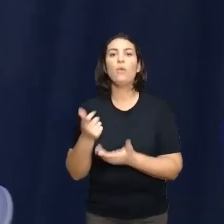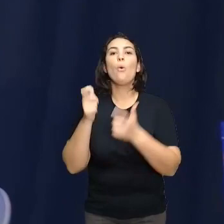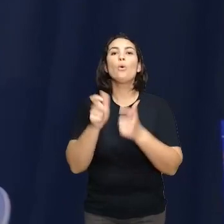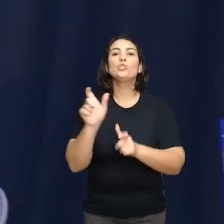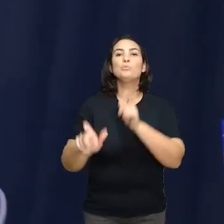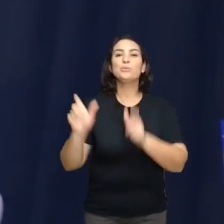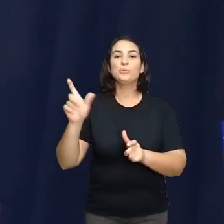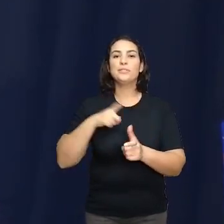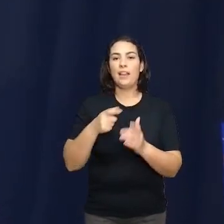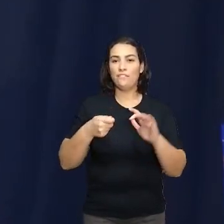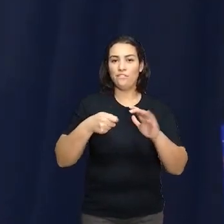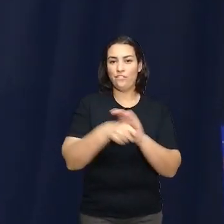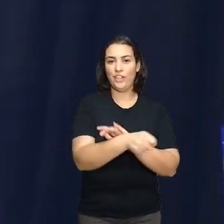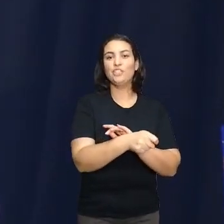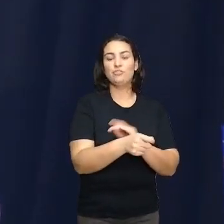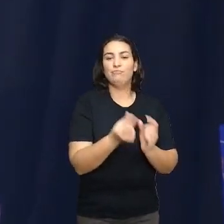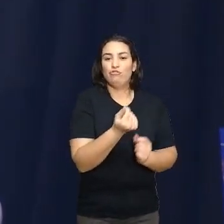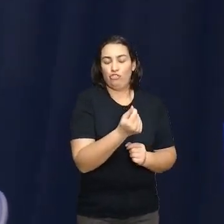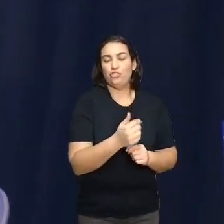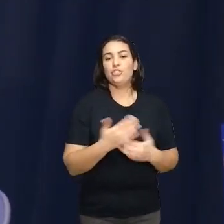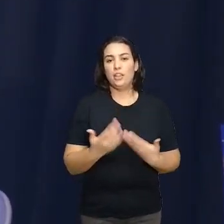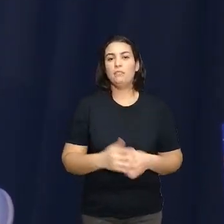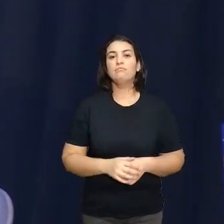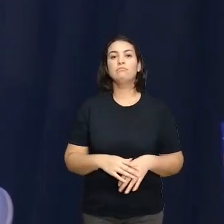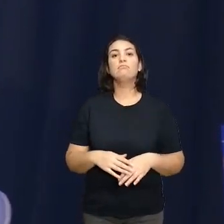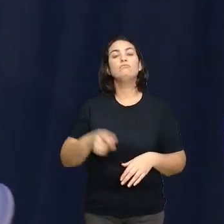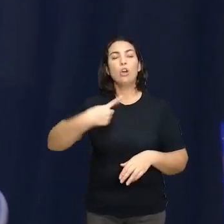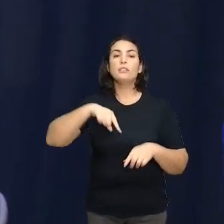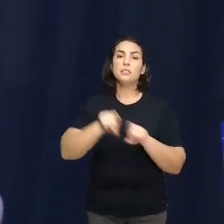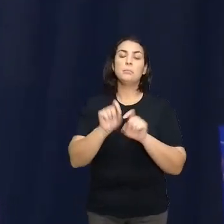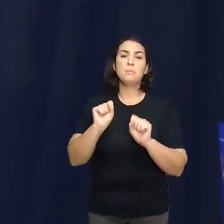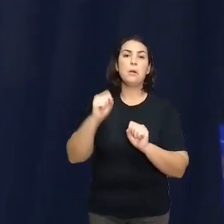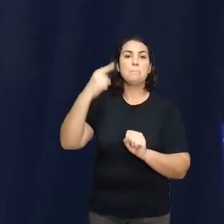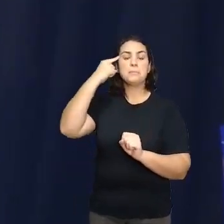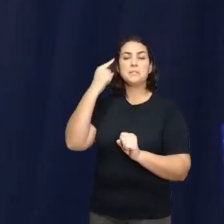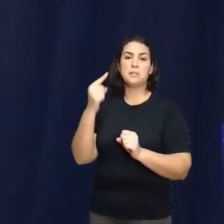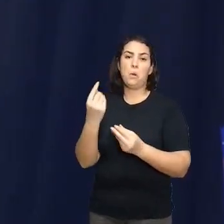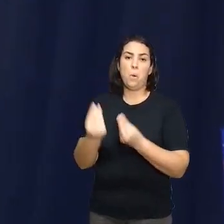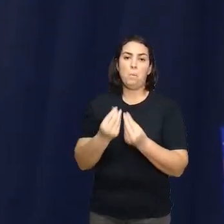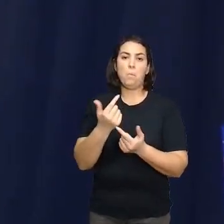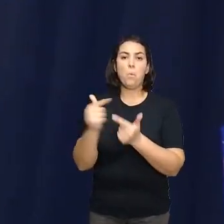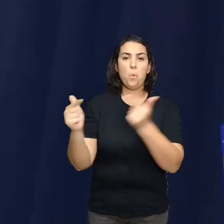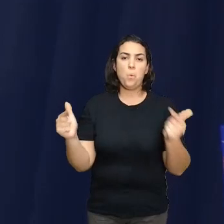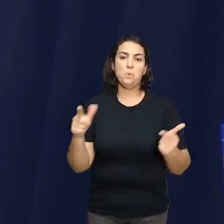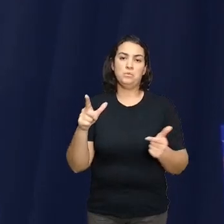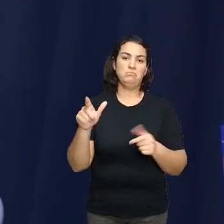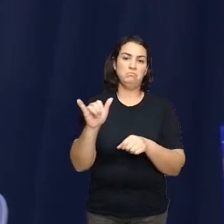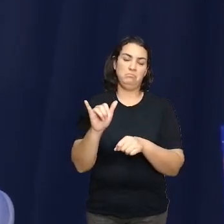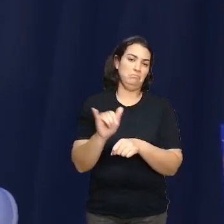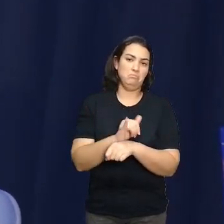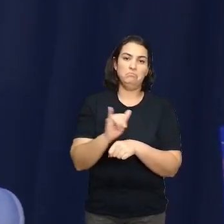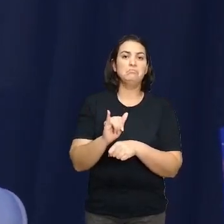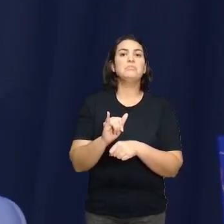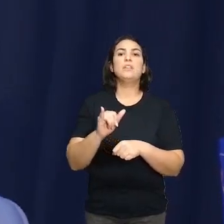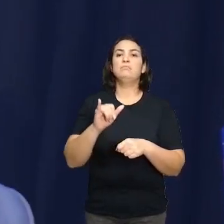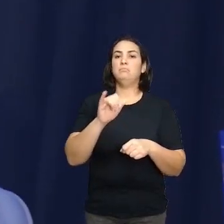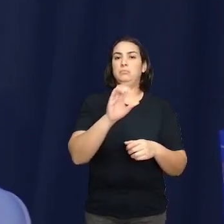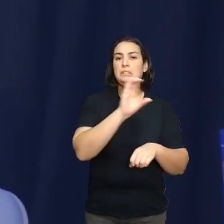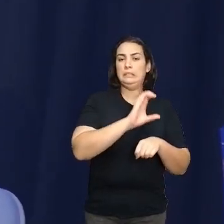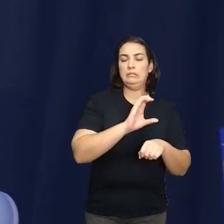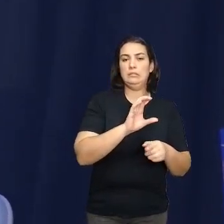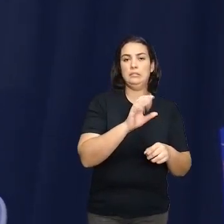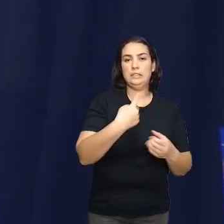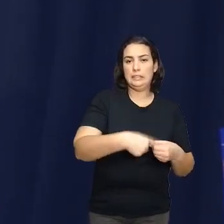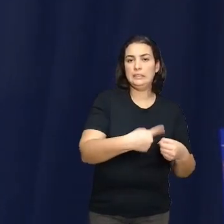dinheiro? A gente pode pensar em outras formas, a nível de cidade, a nível de Estado, a nível de